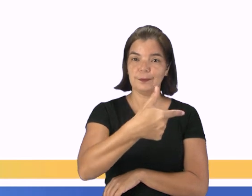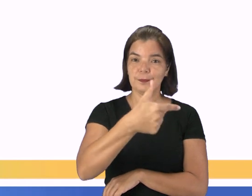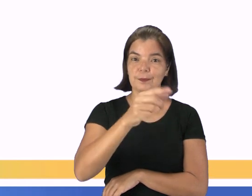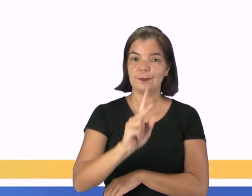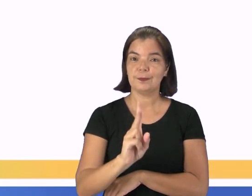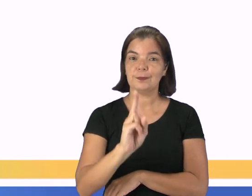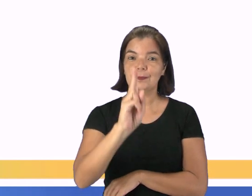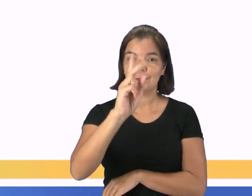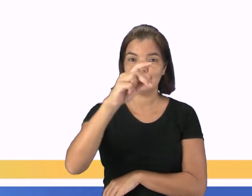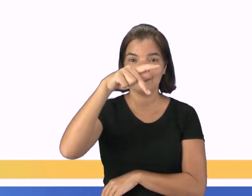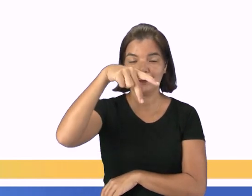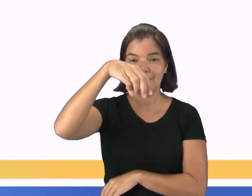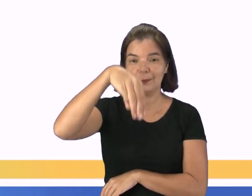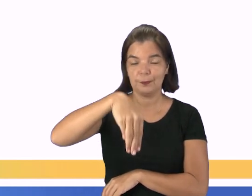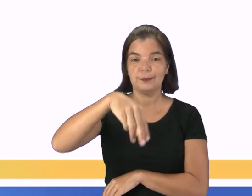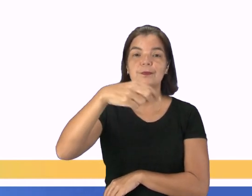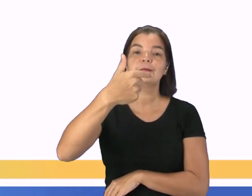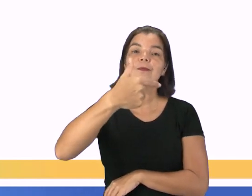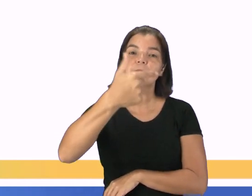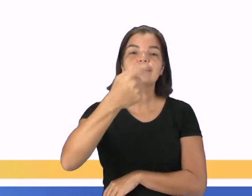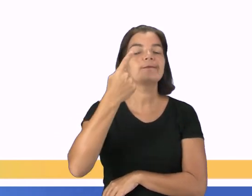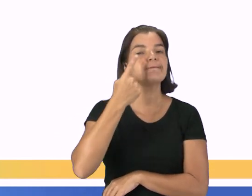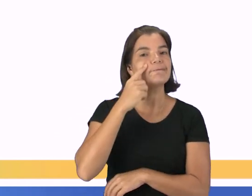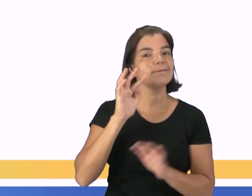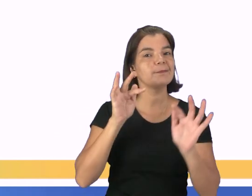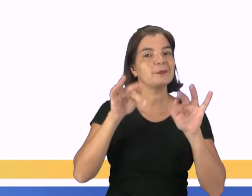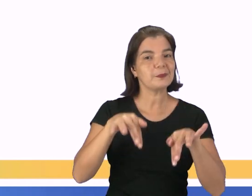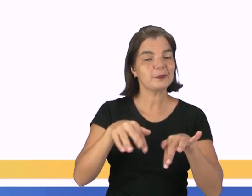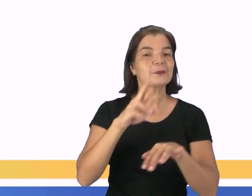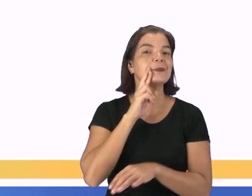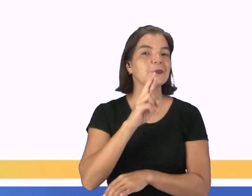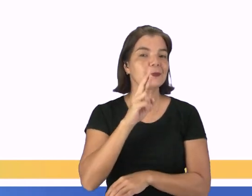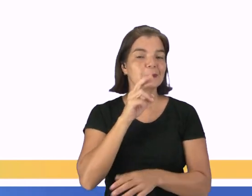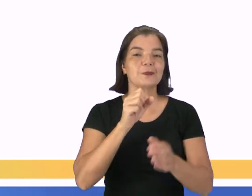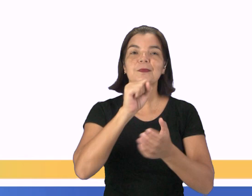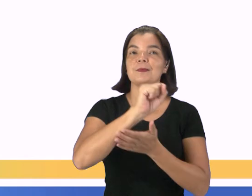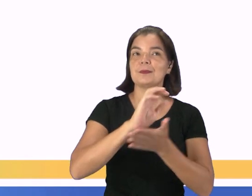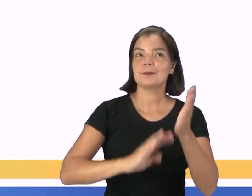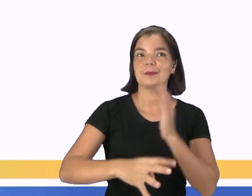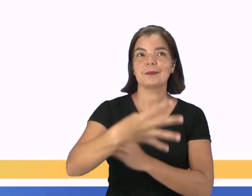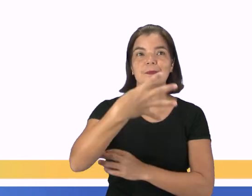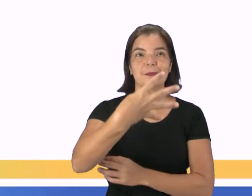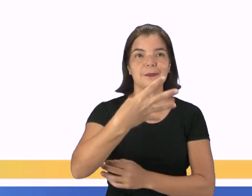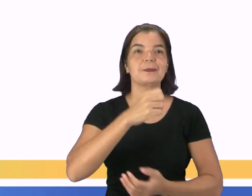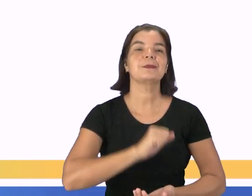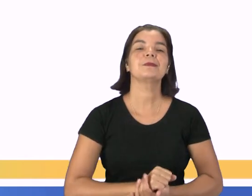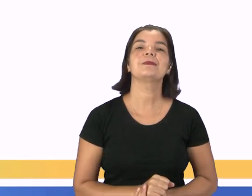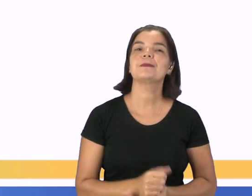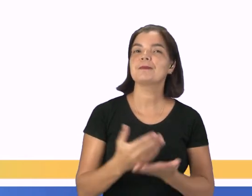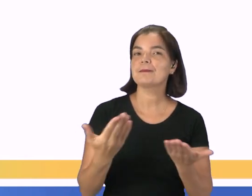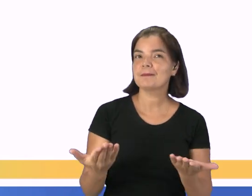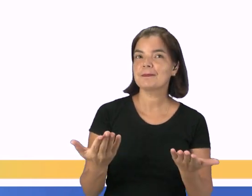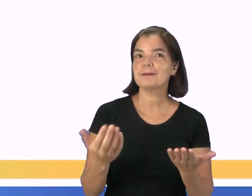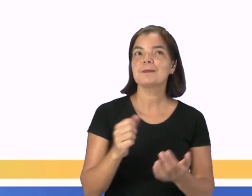4.568,1216, certo? Então, assim, a área desmatada sob responsabilidade do estado do Mato Grosso será